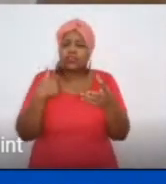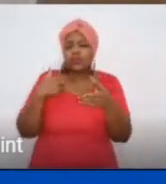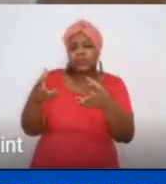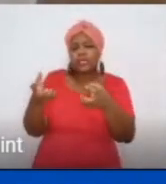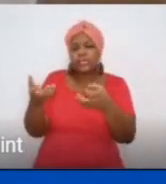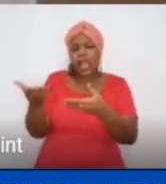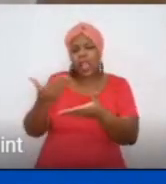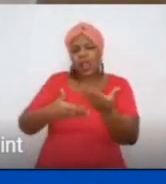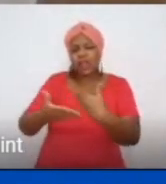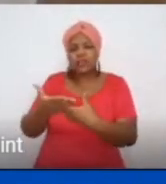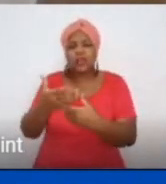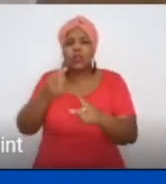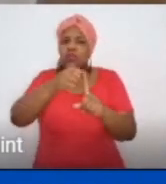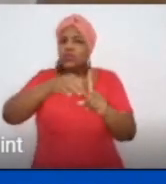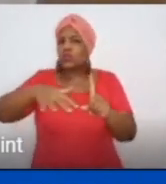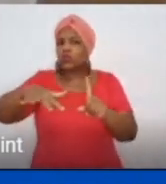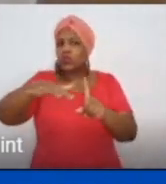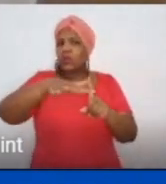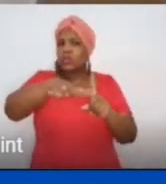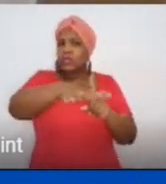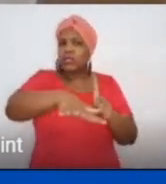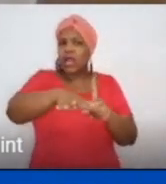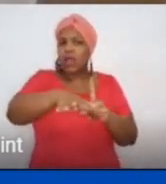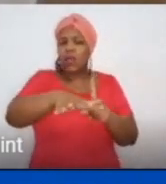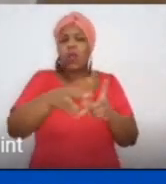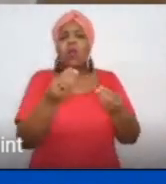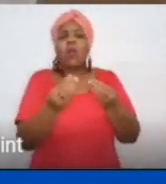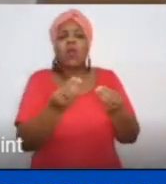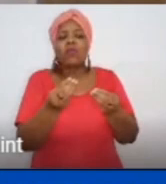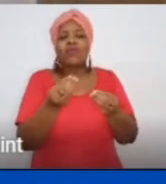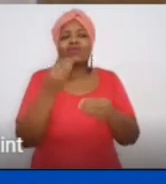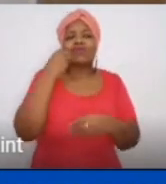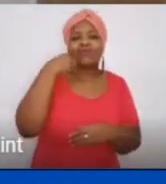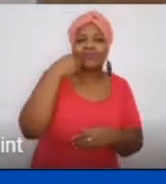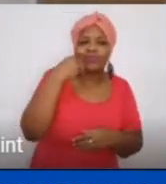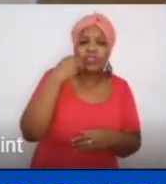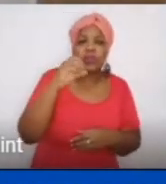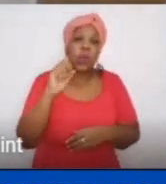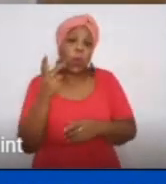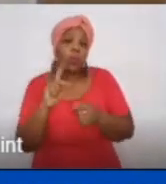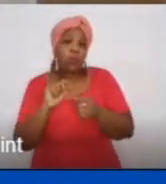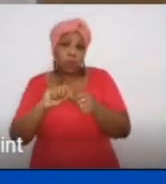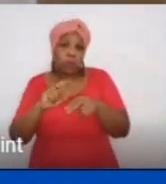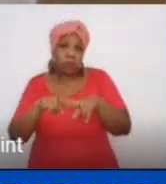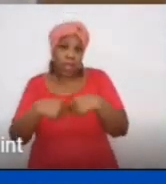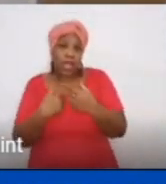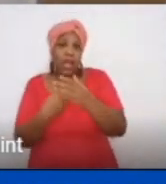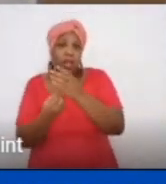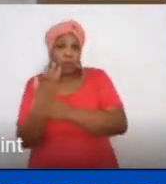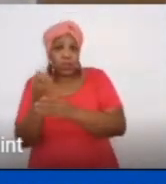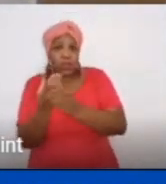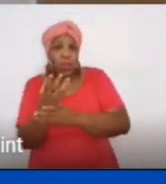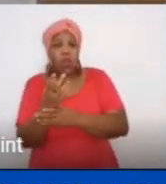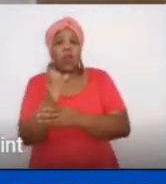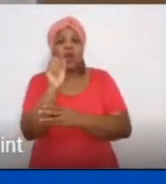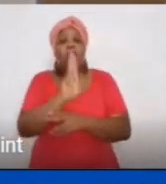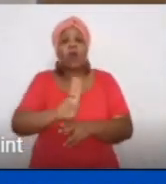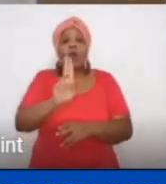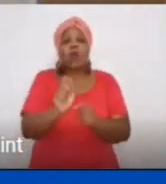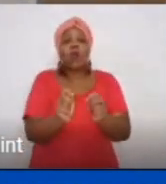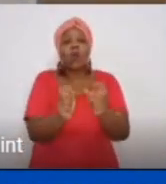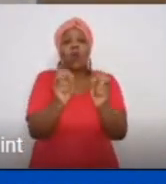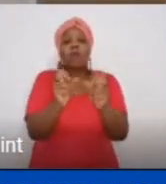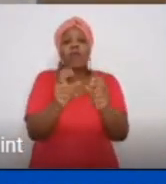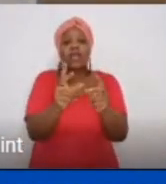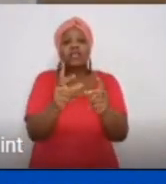relações sociais, né, vulnerabilizam as pessoas, seja pela produção, o comércio ou o consumo das substâncias